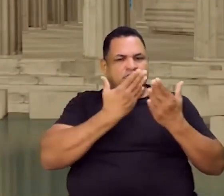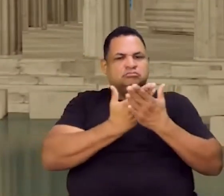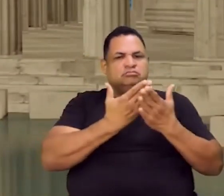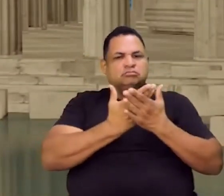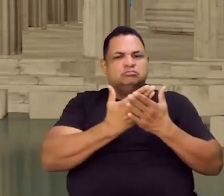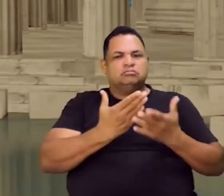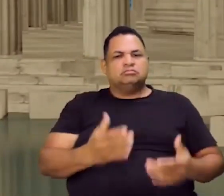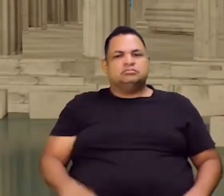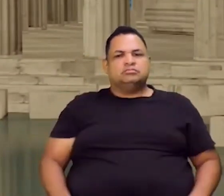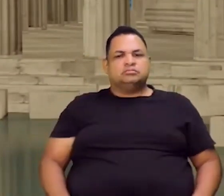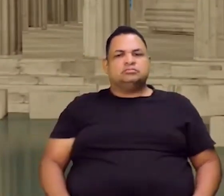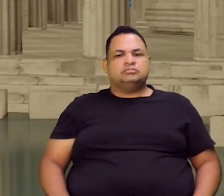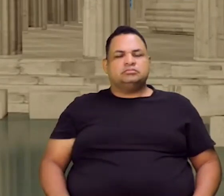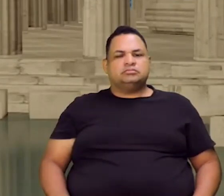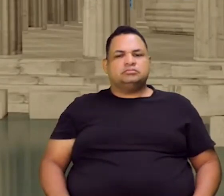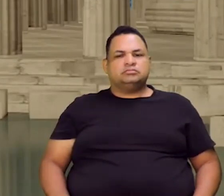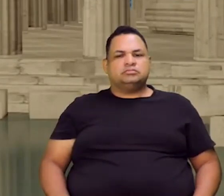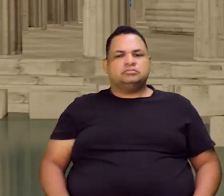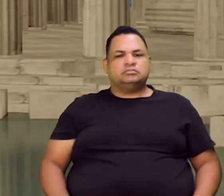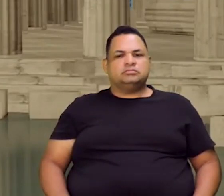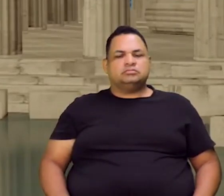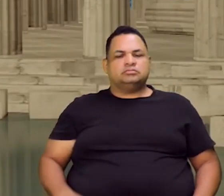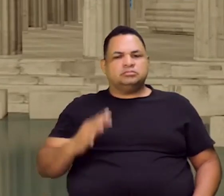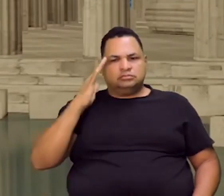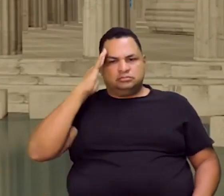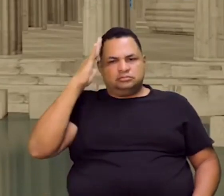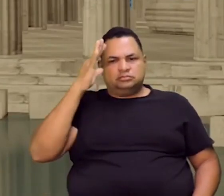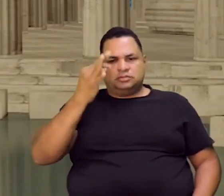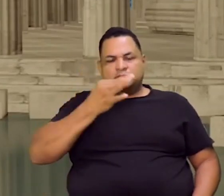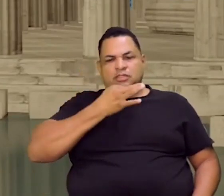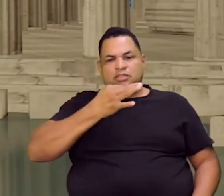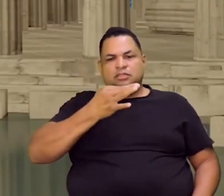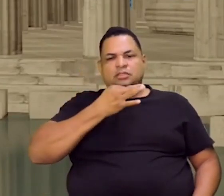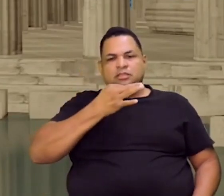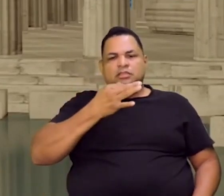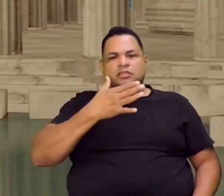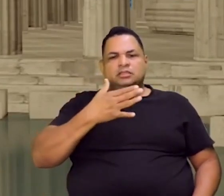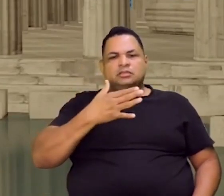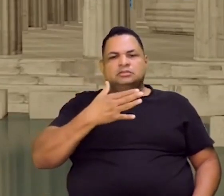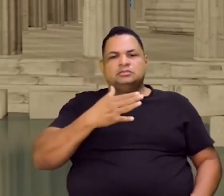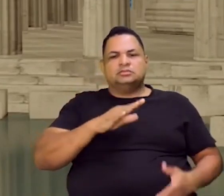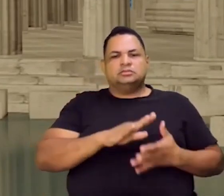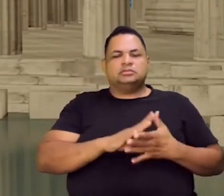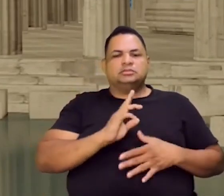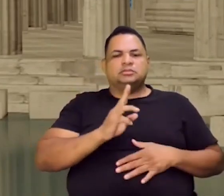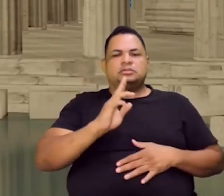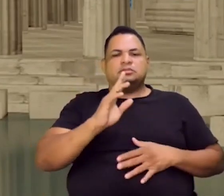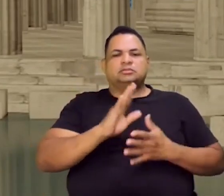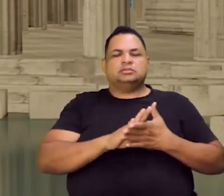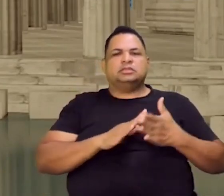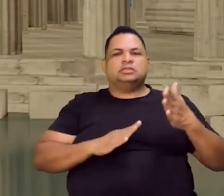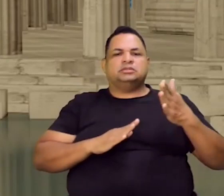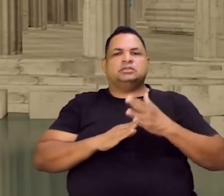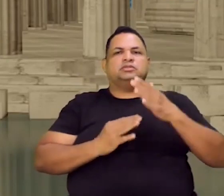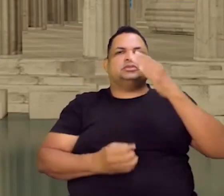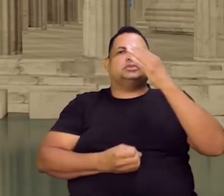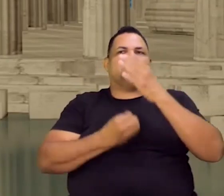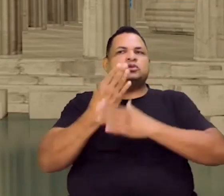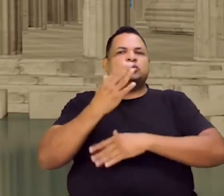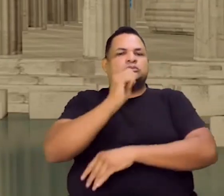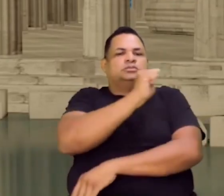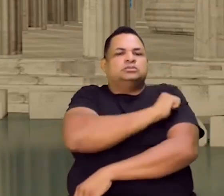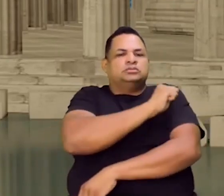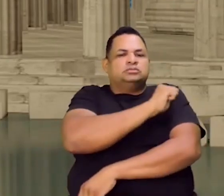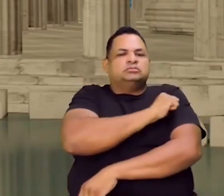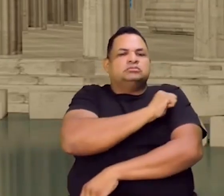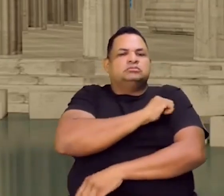ideia melhor. A ideia que você criou, a teoria, vamos supor que é uma teoria, ela vai permanecer até que apareça outro estudante e